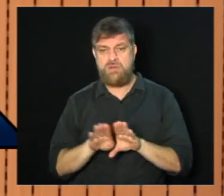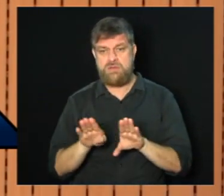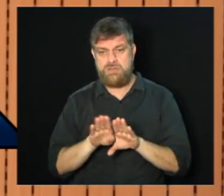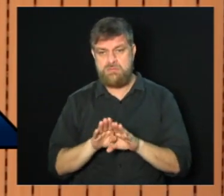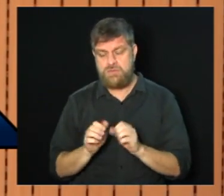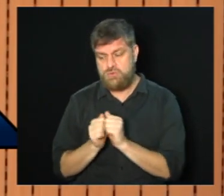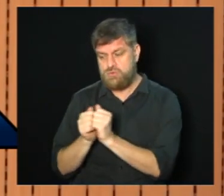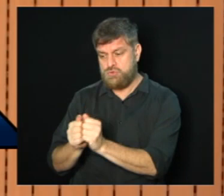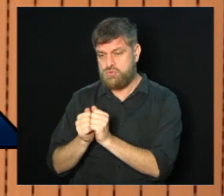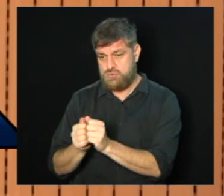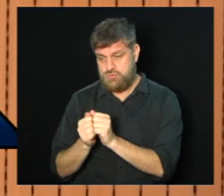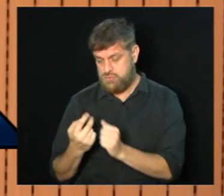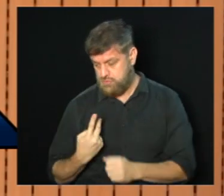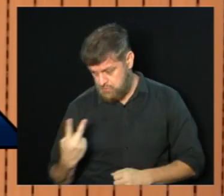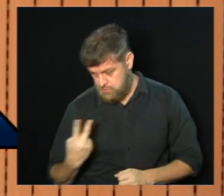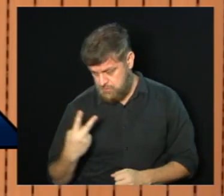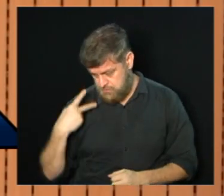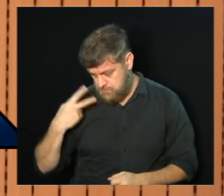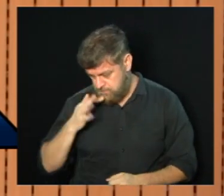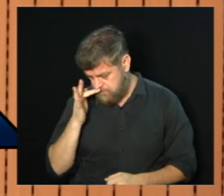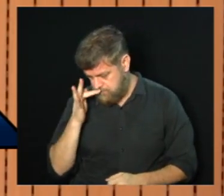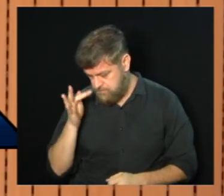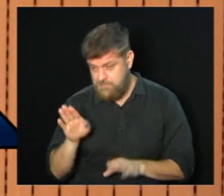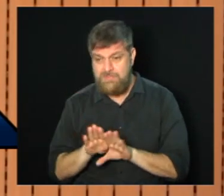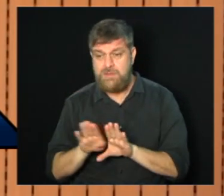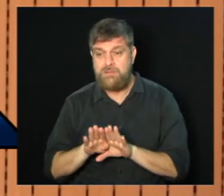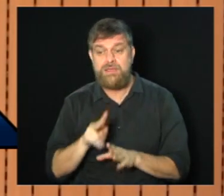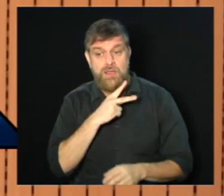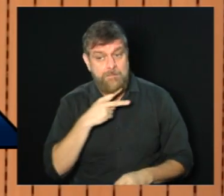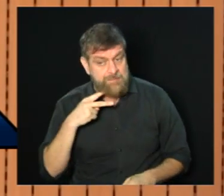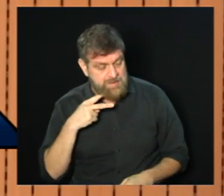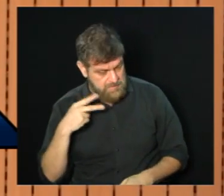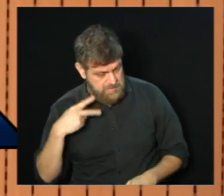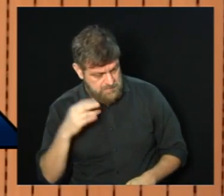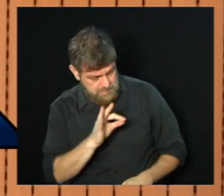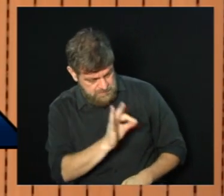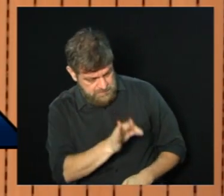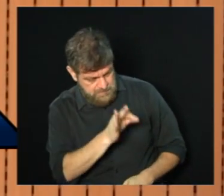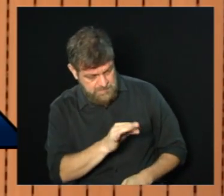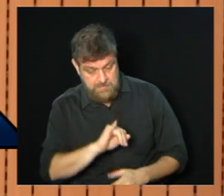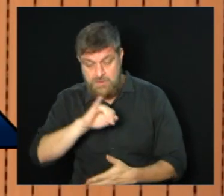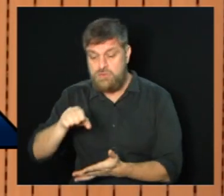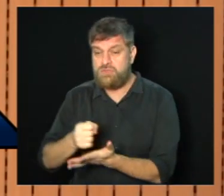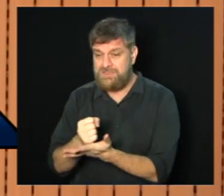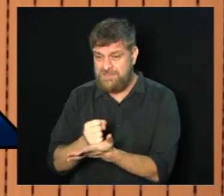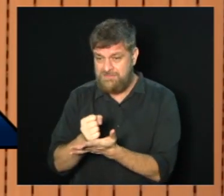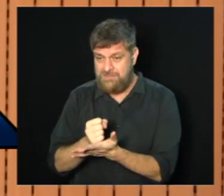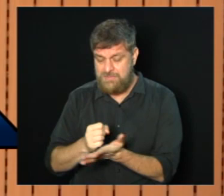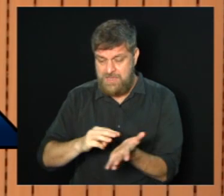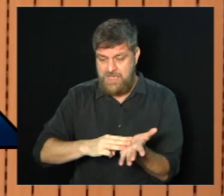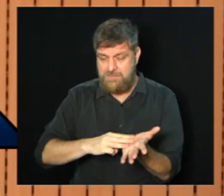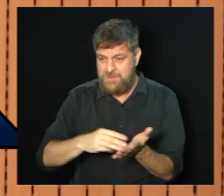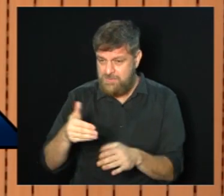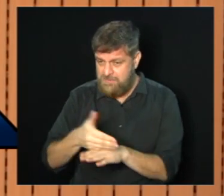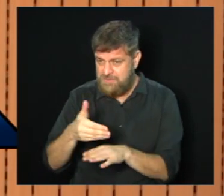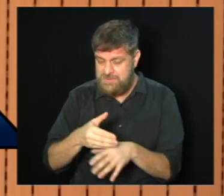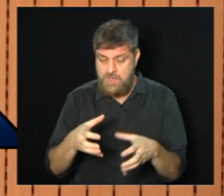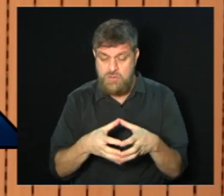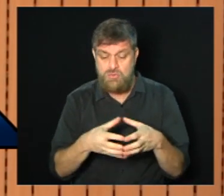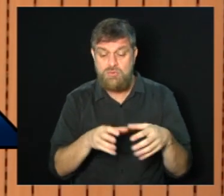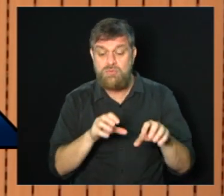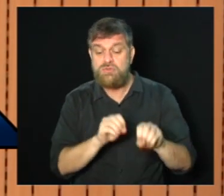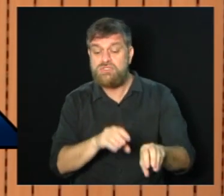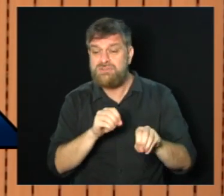trabalhei junto com o vereador Antônio Flores, demais vereadores, vereador Permínio também, vereador Jorge da Farmácia, que era membro da Comissão de